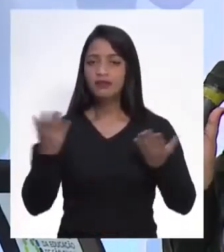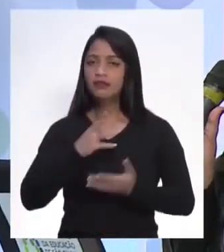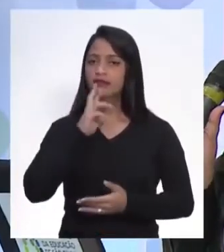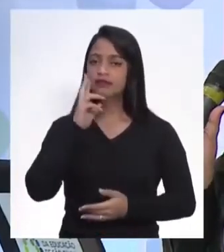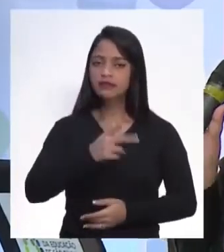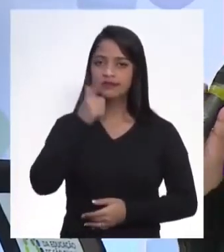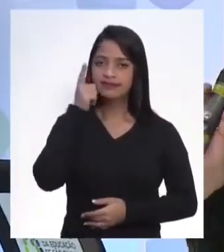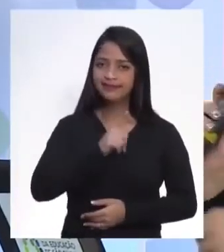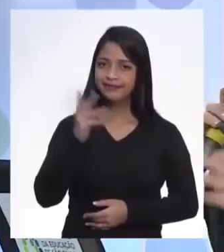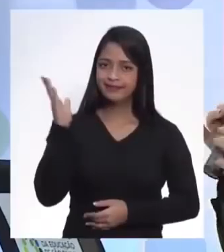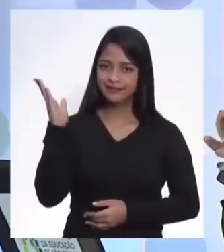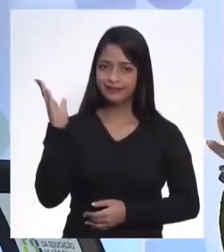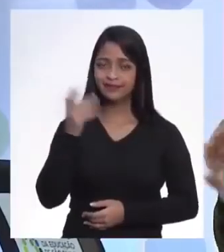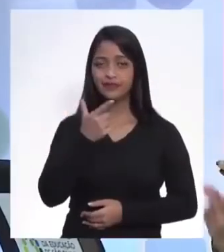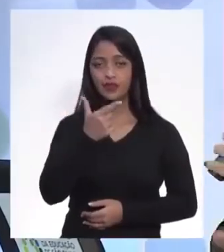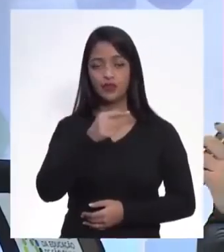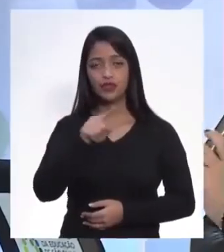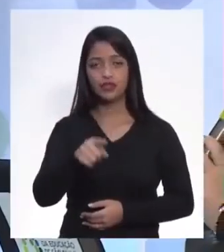gente sabia, ó,